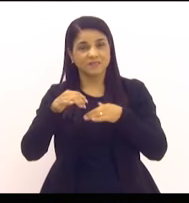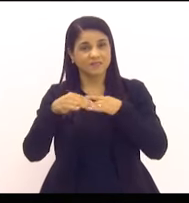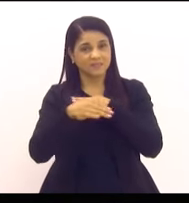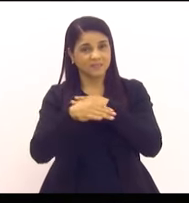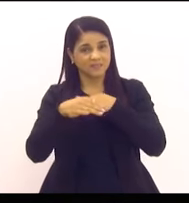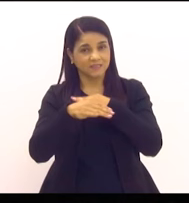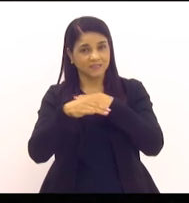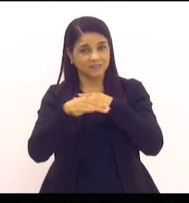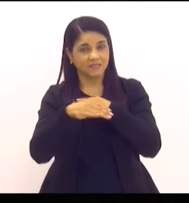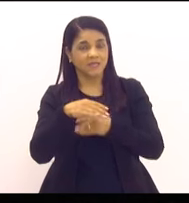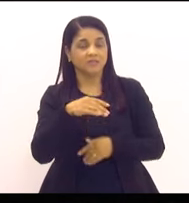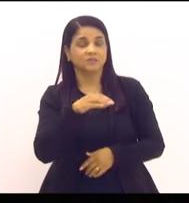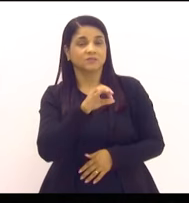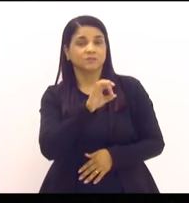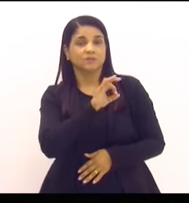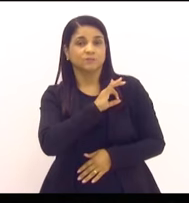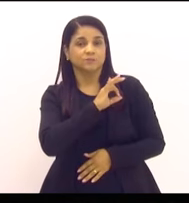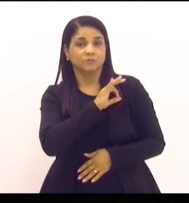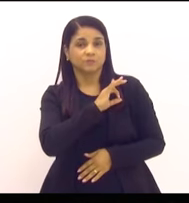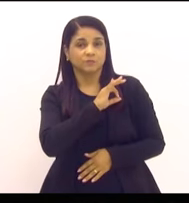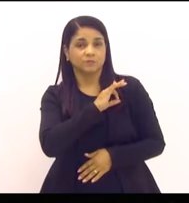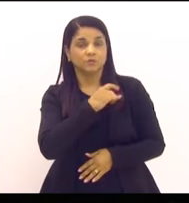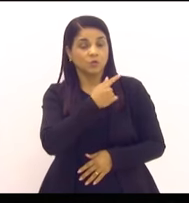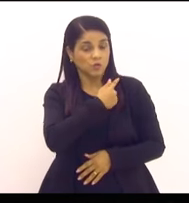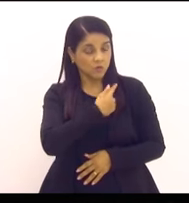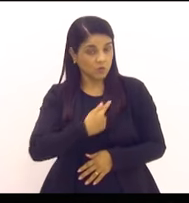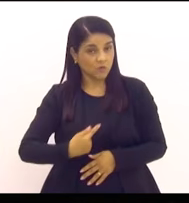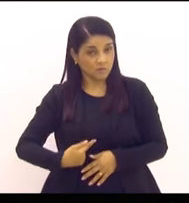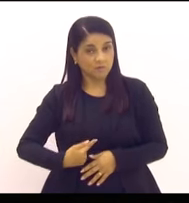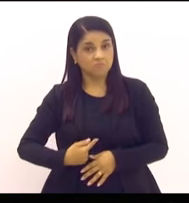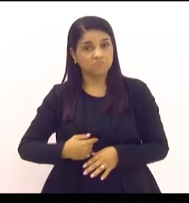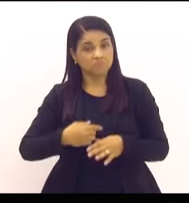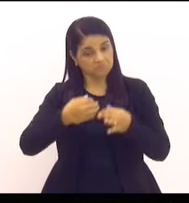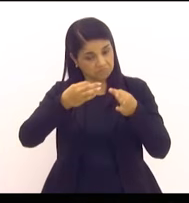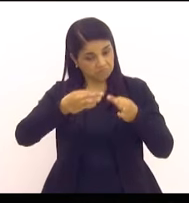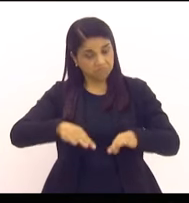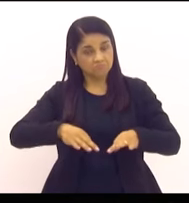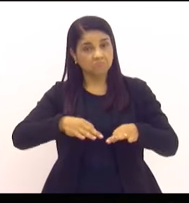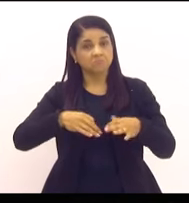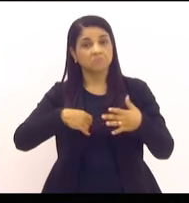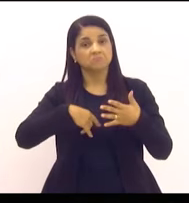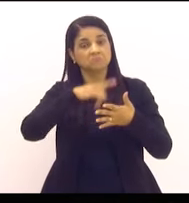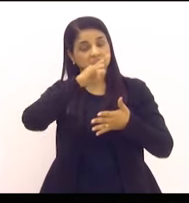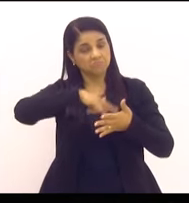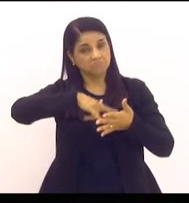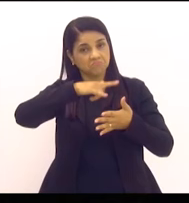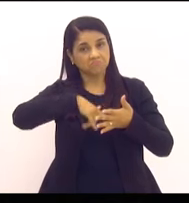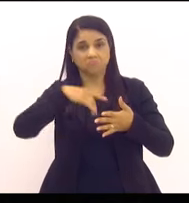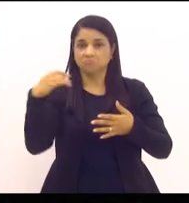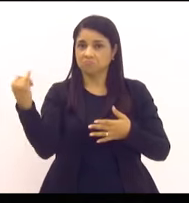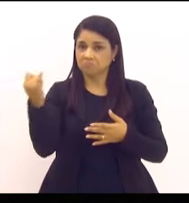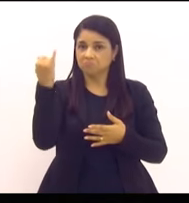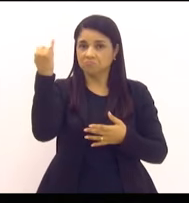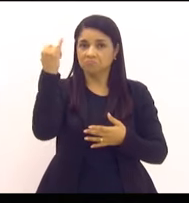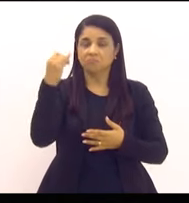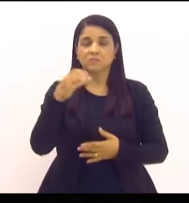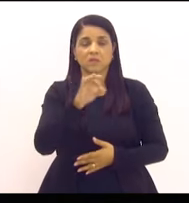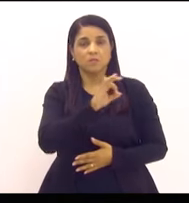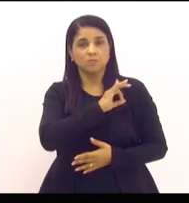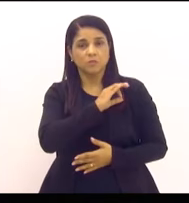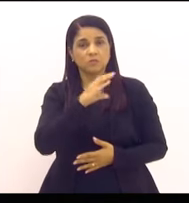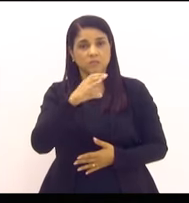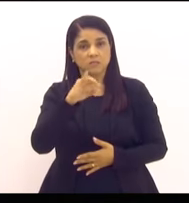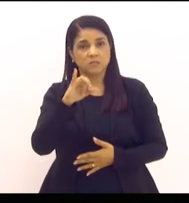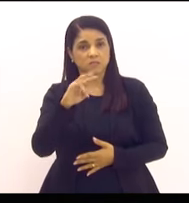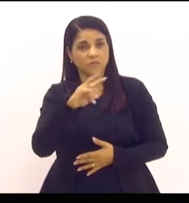da polícia, e o governador a todo tempo dizia que era certidão de nascimento da Polícia Civil. E ele tinha